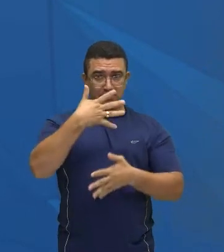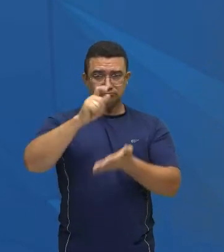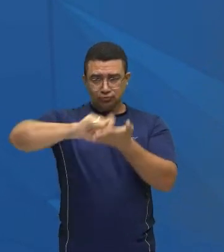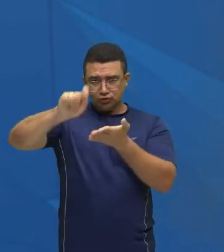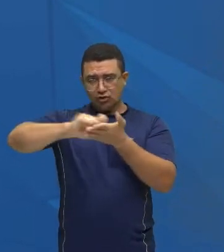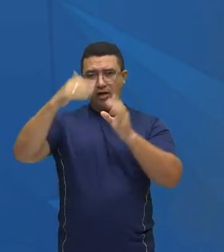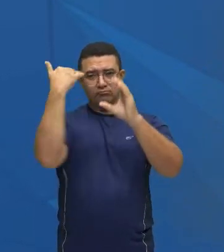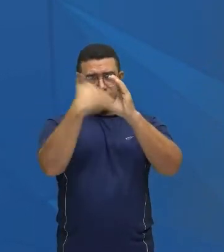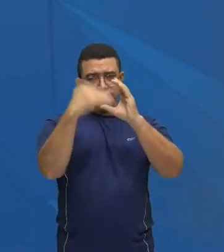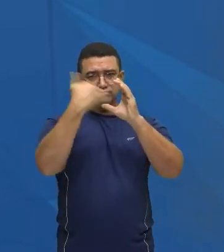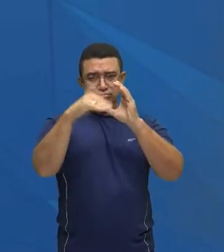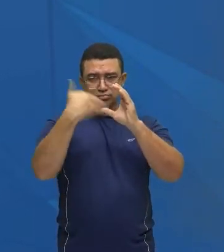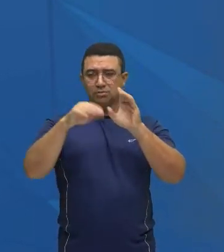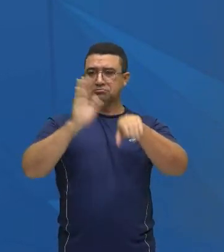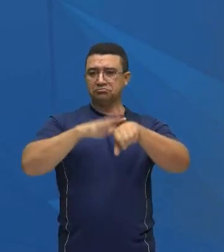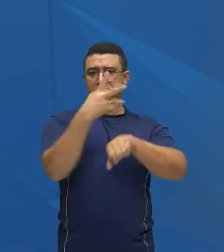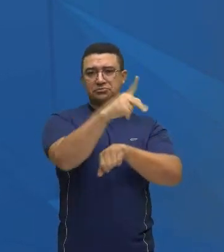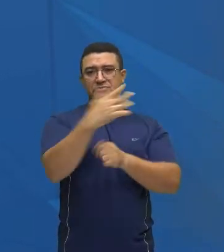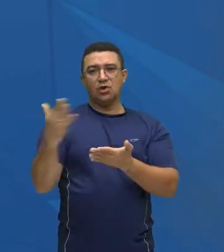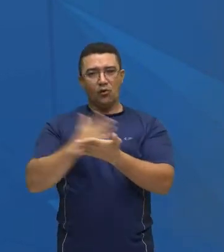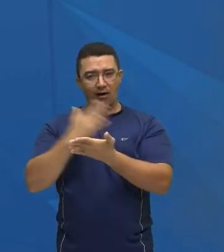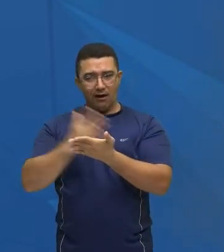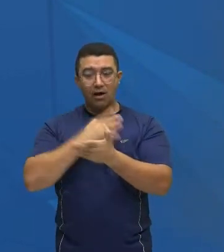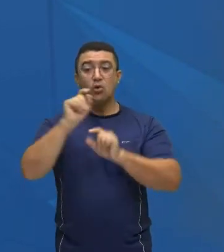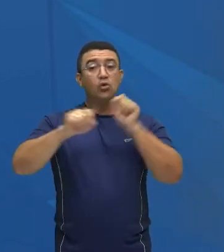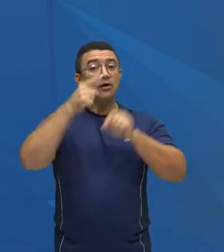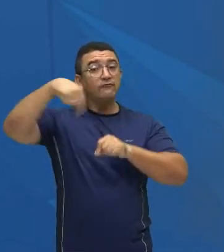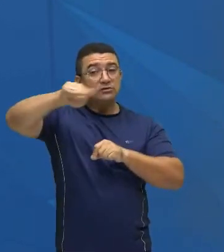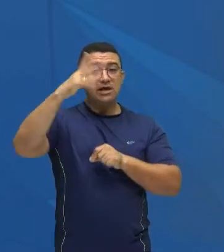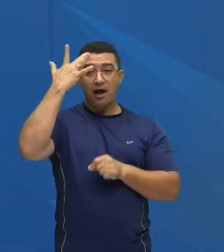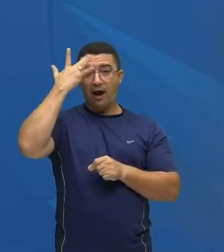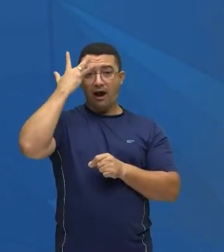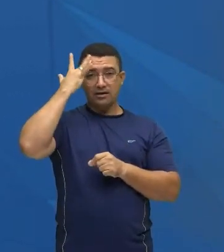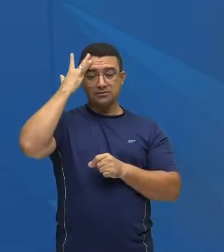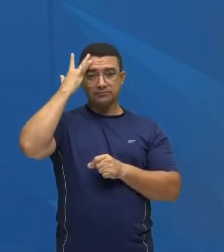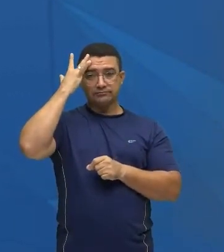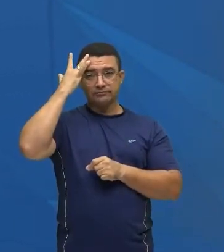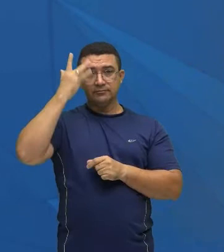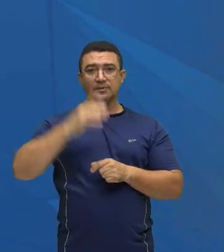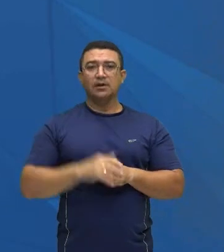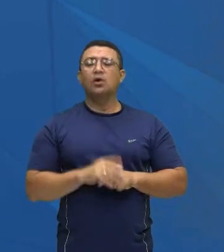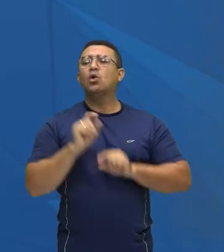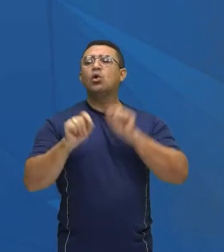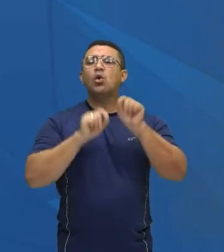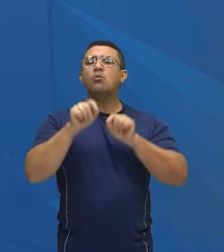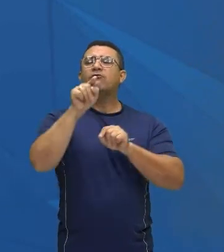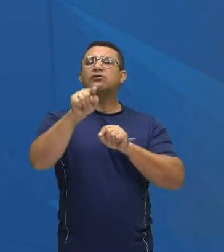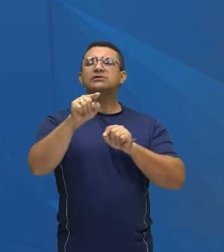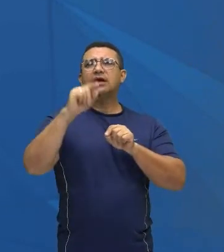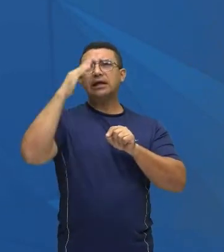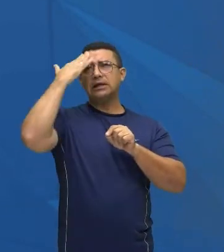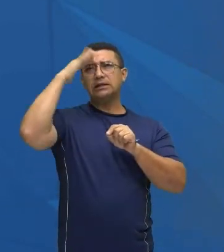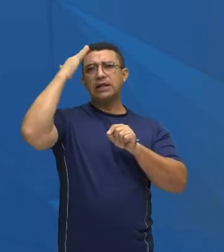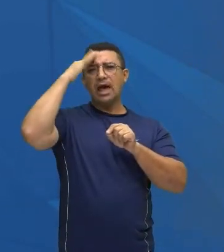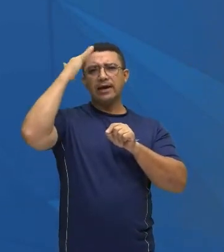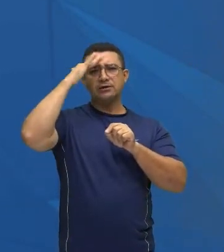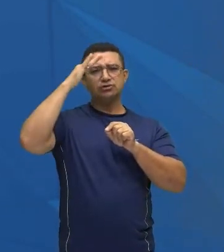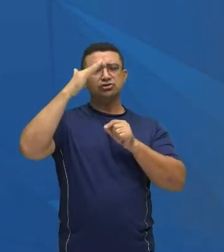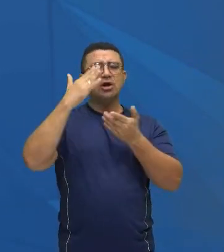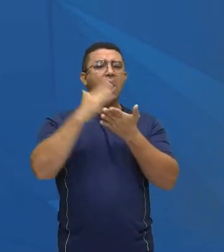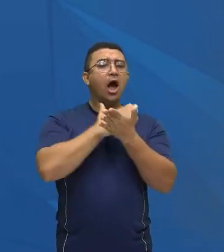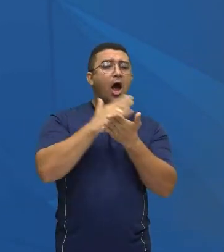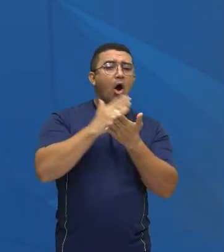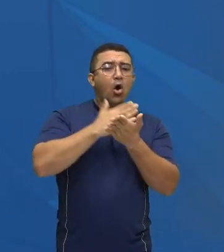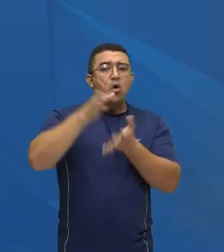aí, escreve no caderno também. O que você acha, né, ou a maneira como você interpreta alguns dos